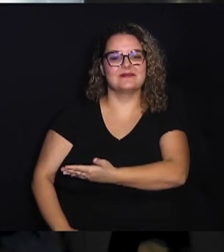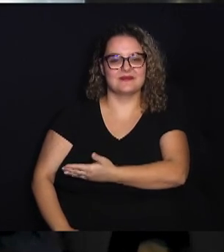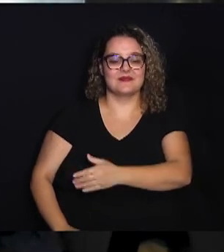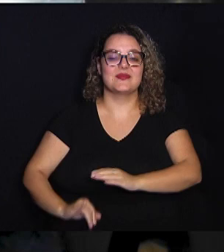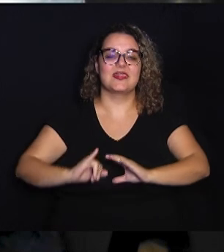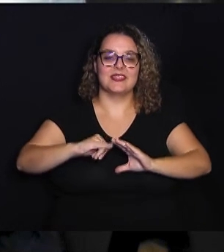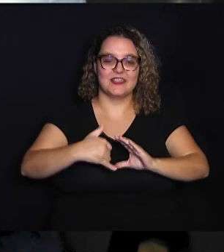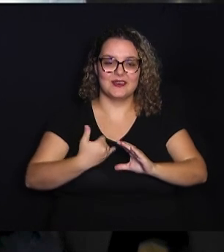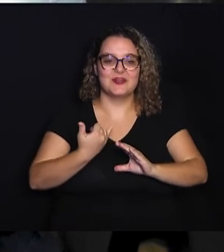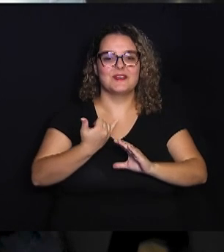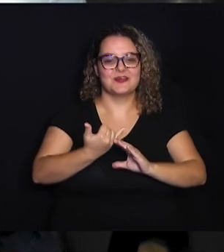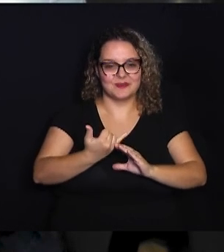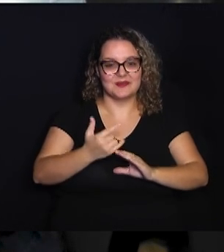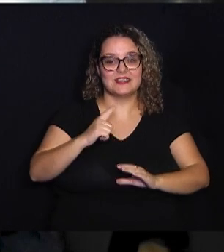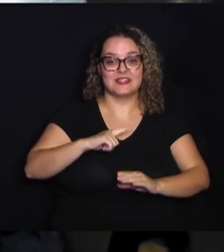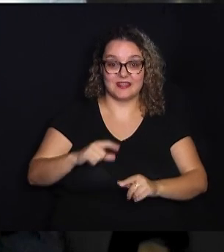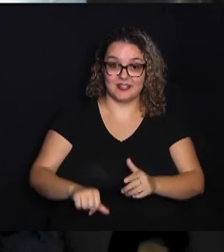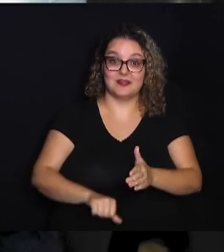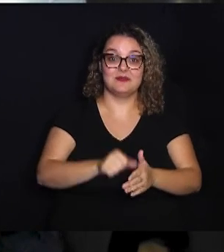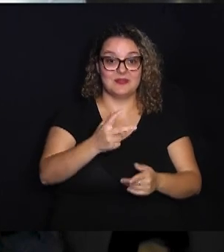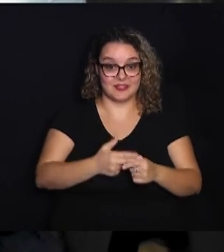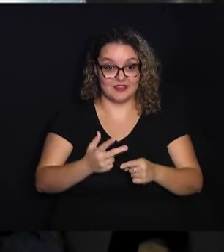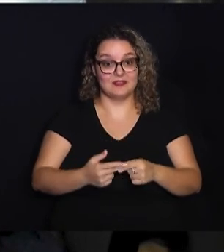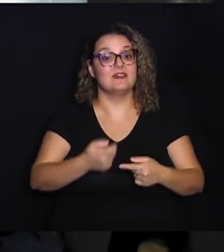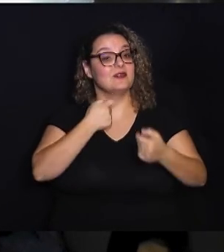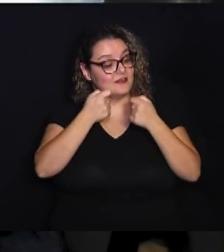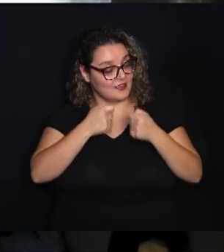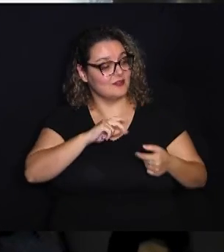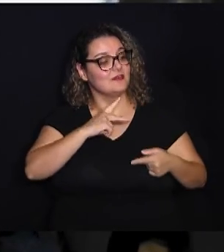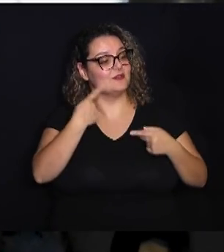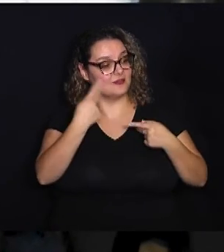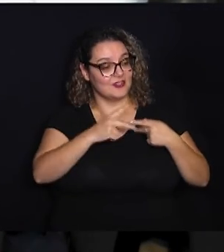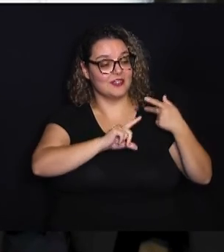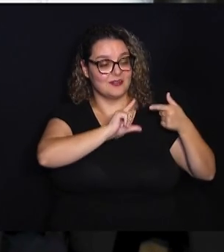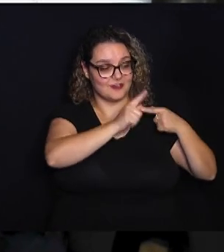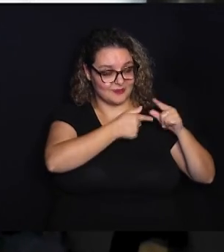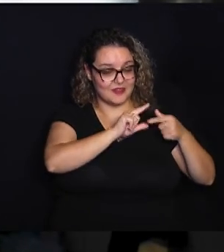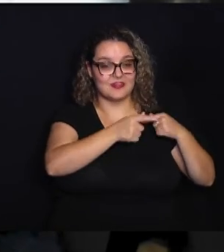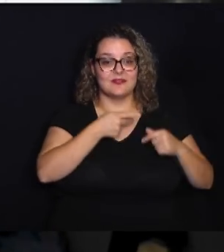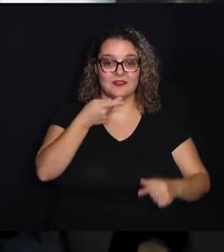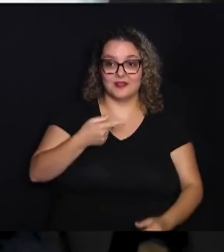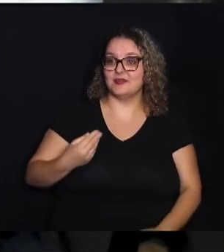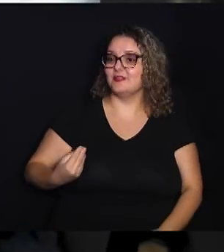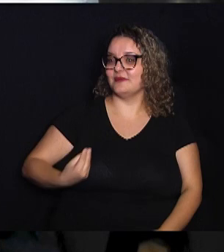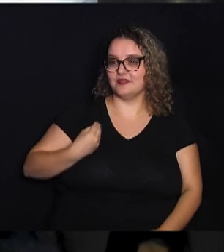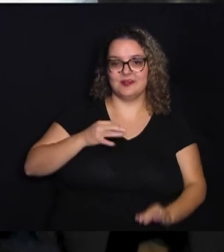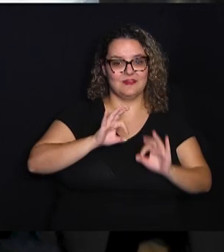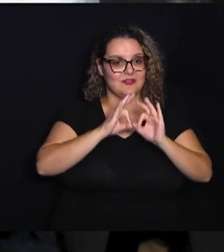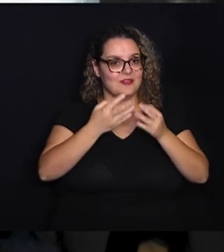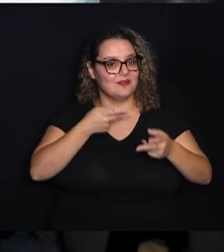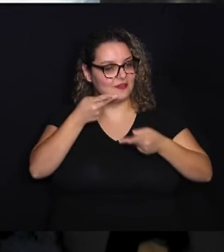tem lá a primeira temporada, inclusive com a entrevista do vereador Major Jaime, que falou sobre a sua família, contou